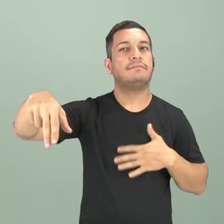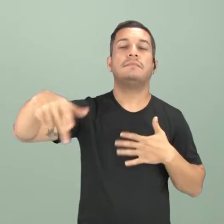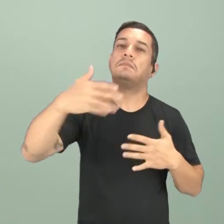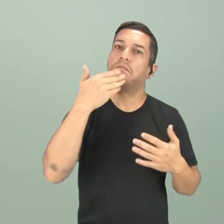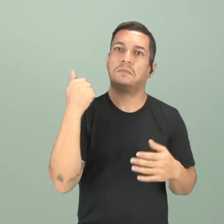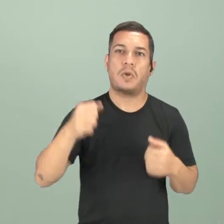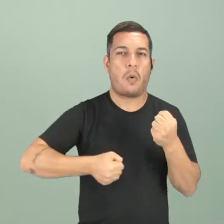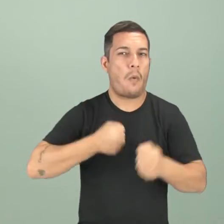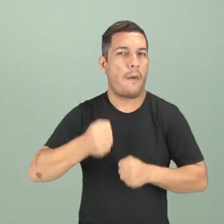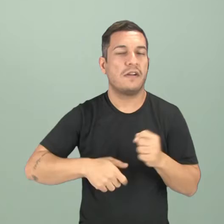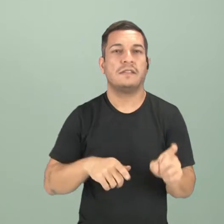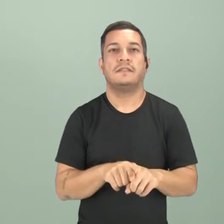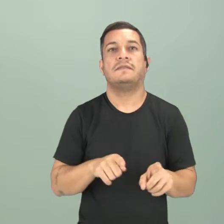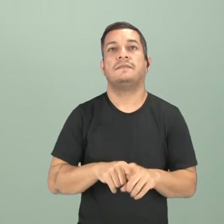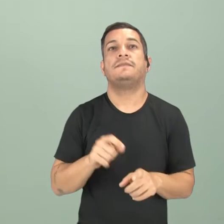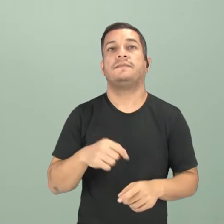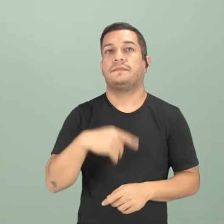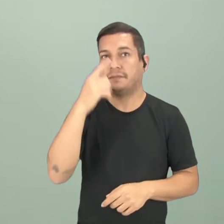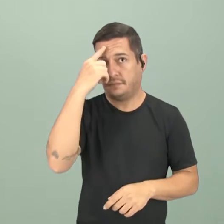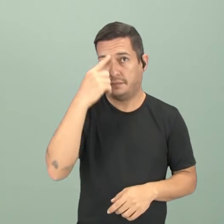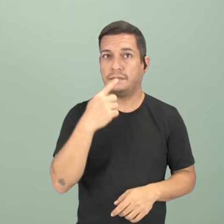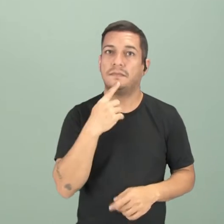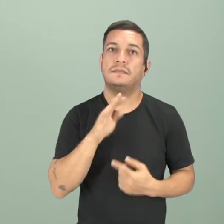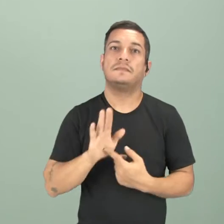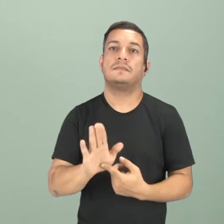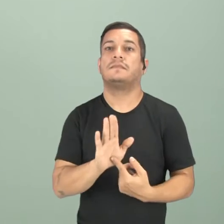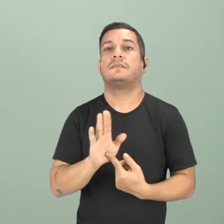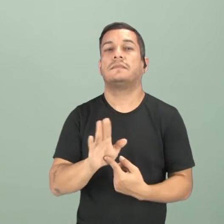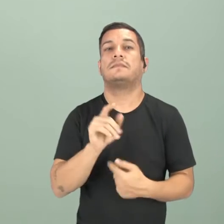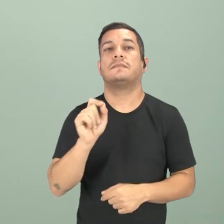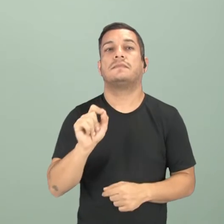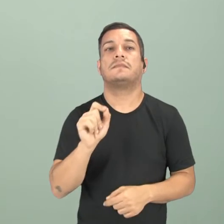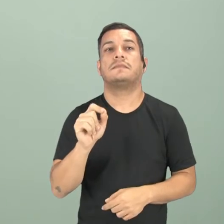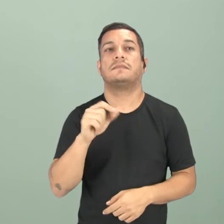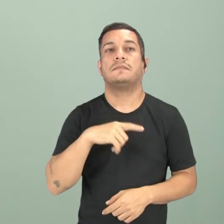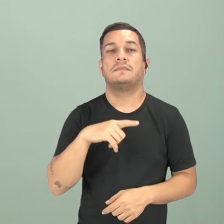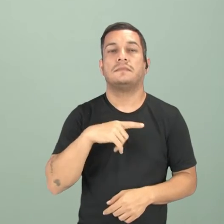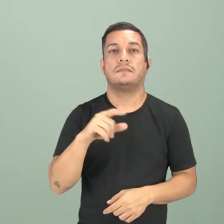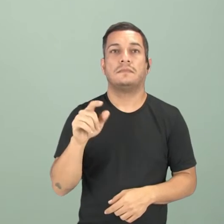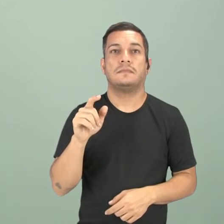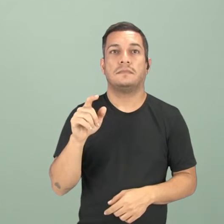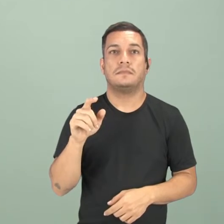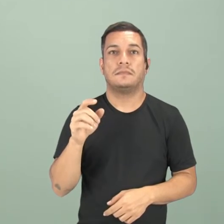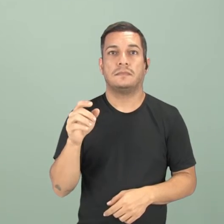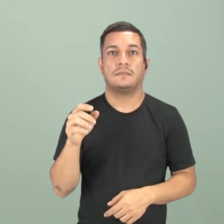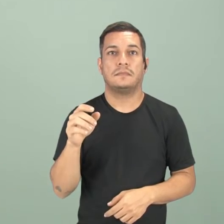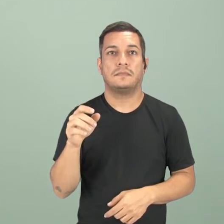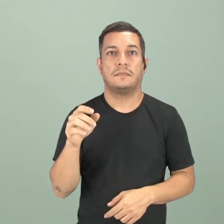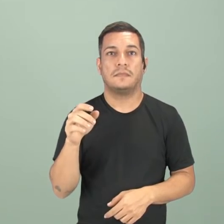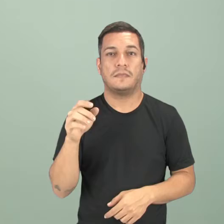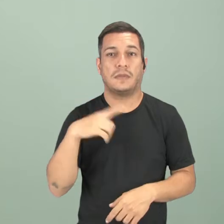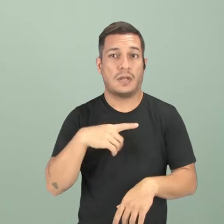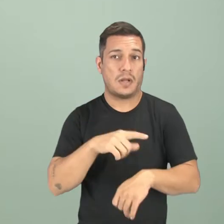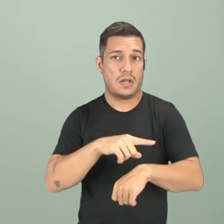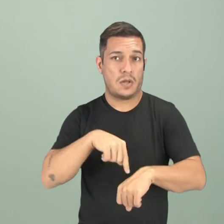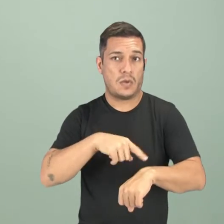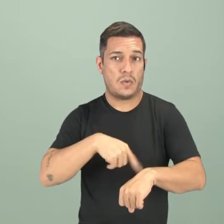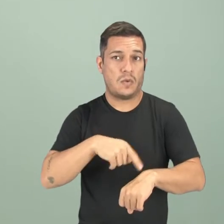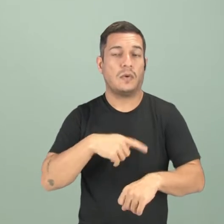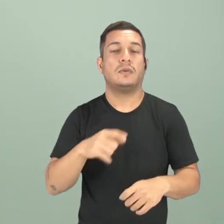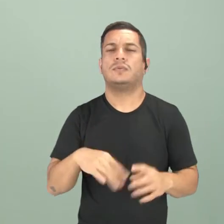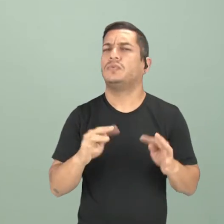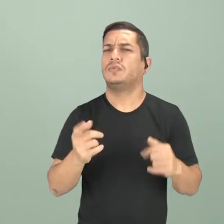trouxe para vocês aí a própria figura do bloco, que tem um dispositivo aí de sinalização e disparo de cronômetro. Tudo